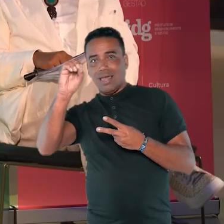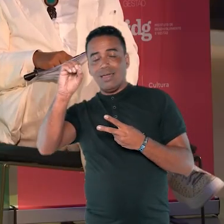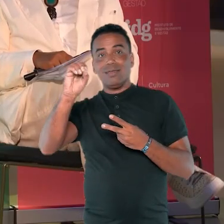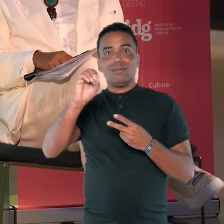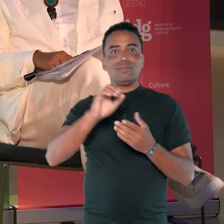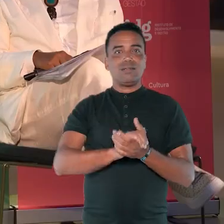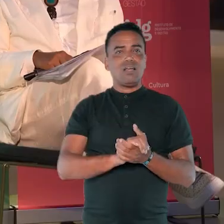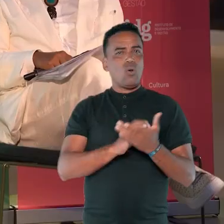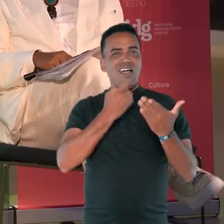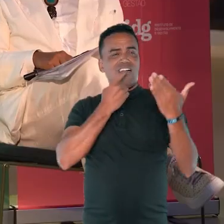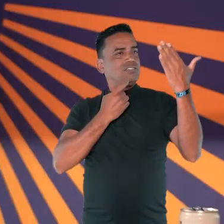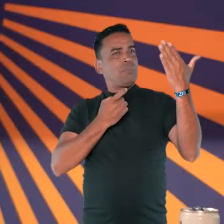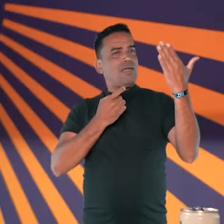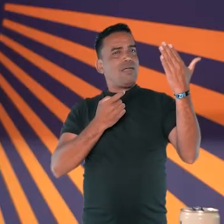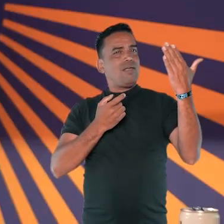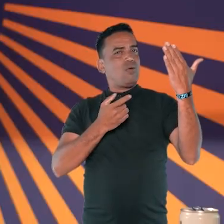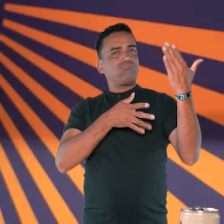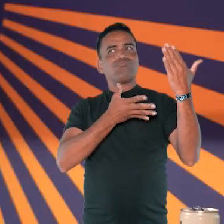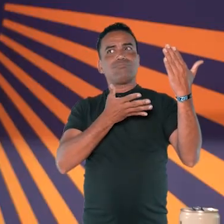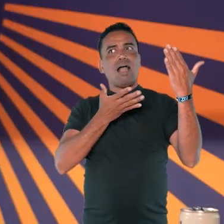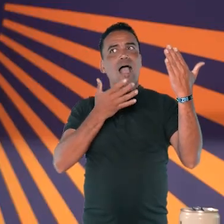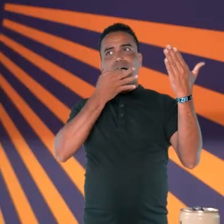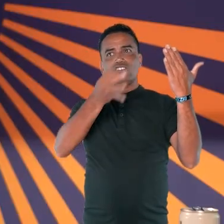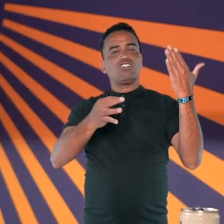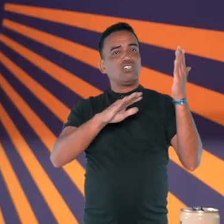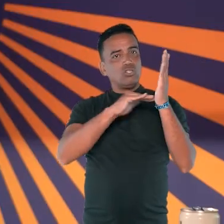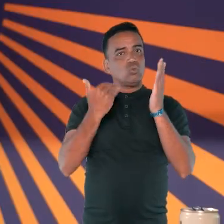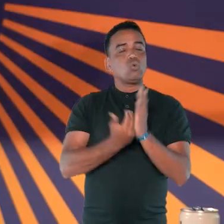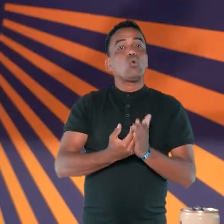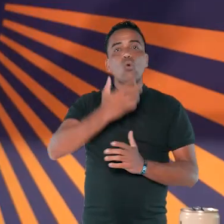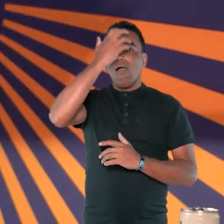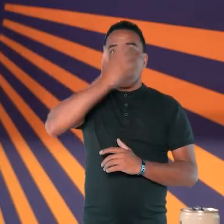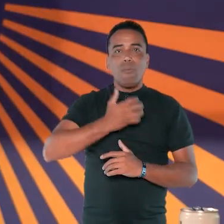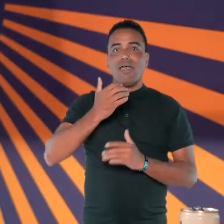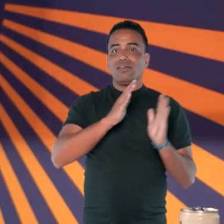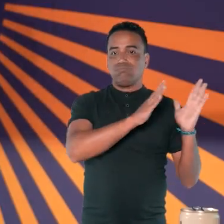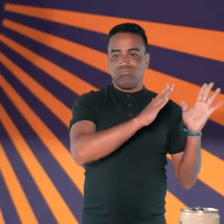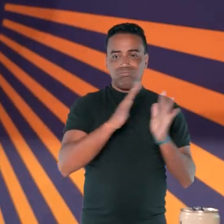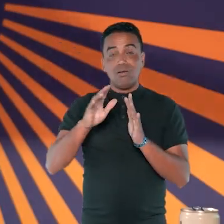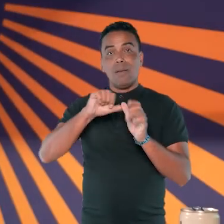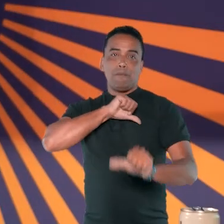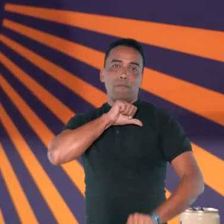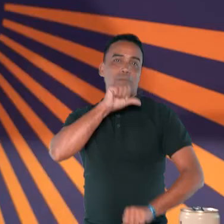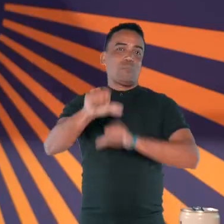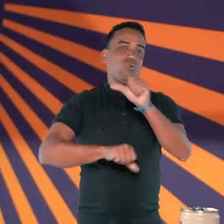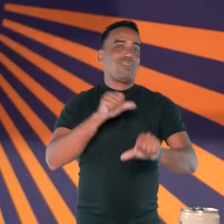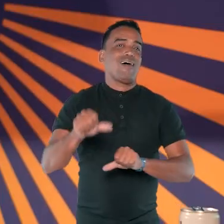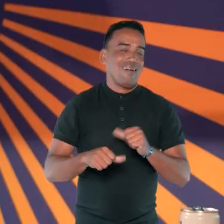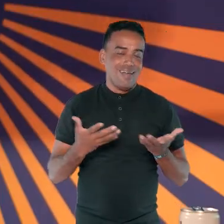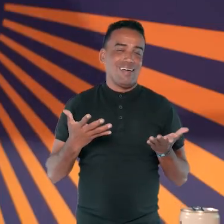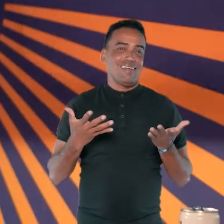espelho na mão, se abanando, achando que tudo iria realmente, daqui para frente, eram outros